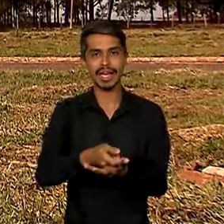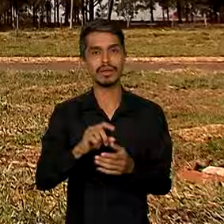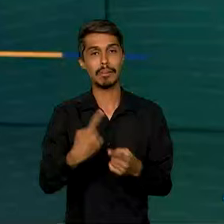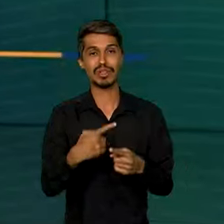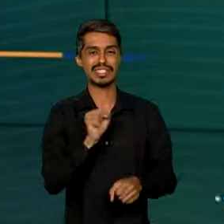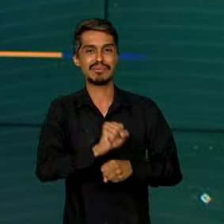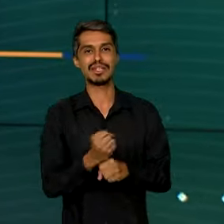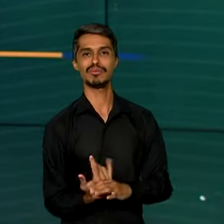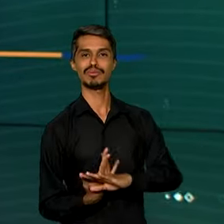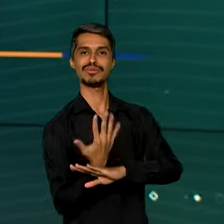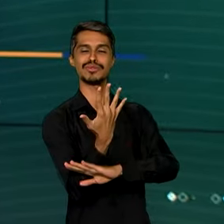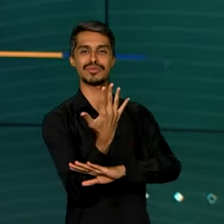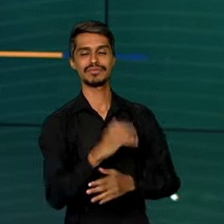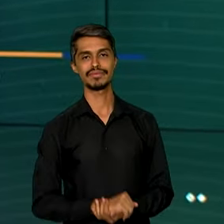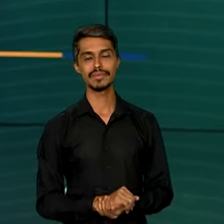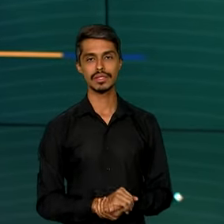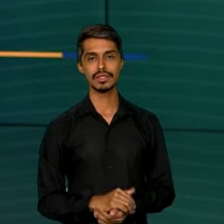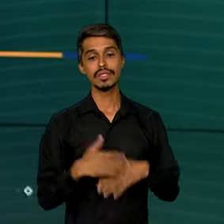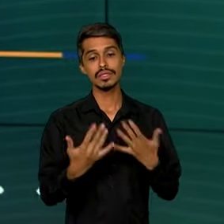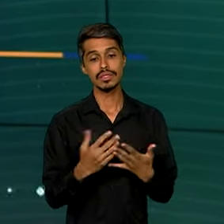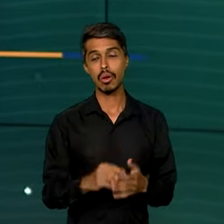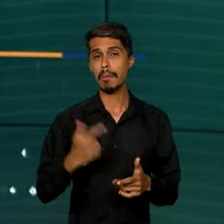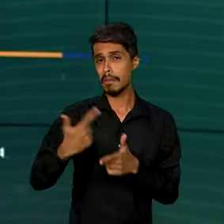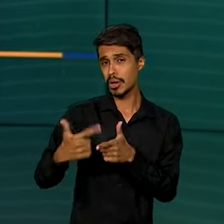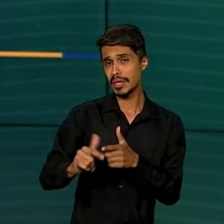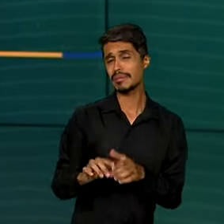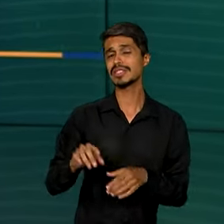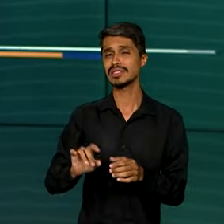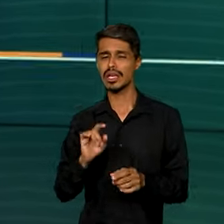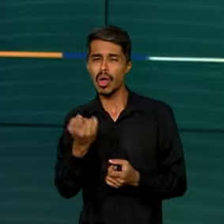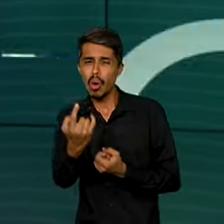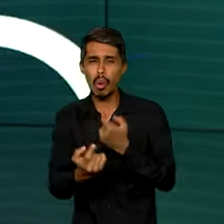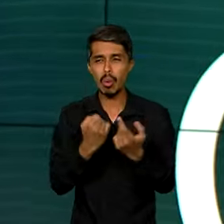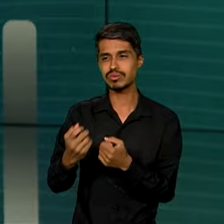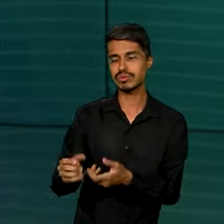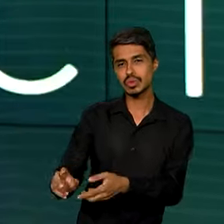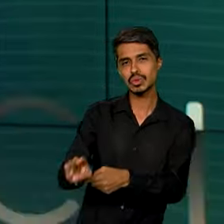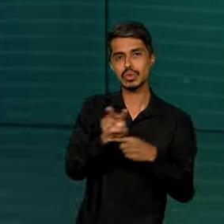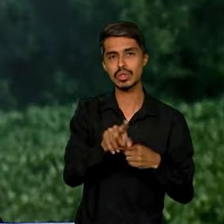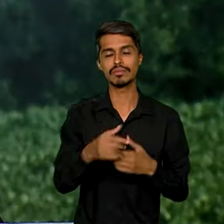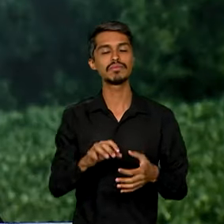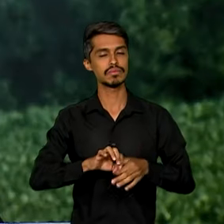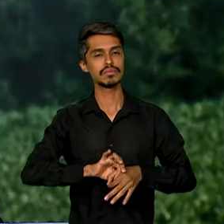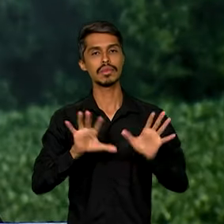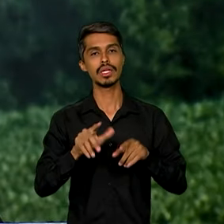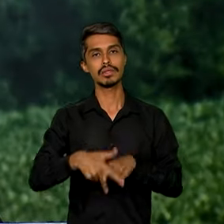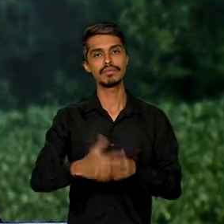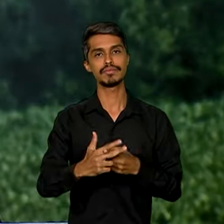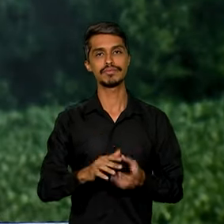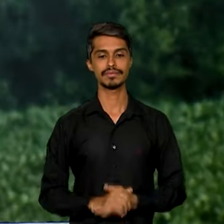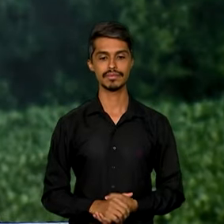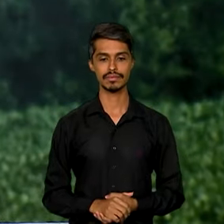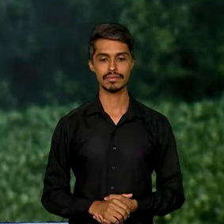da safra. Segundo o governo, problemas pontuais na liberação dos recursos serão corrigidos. O